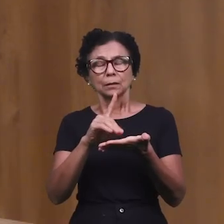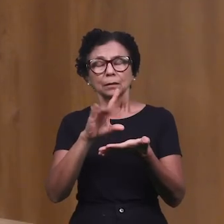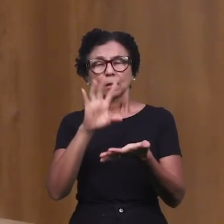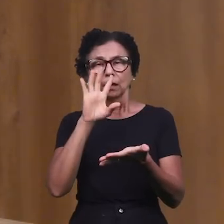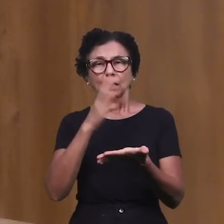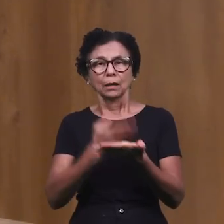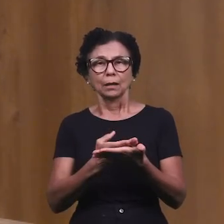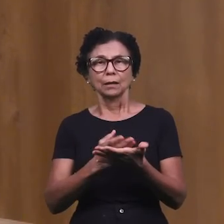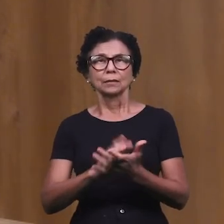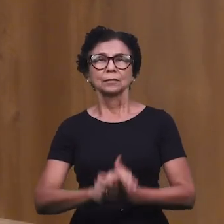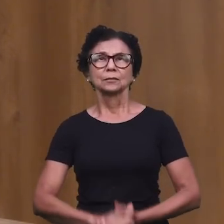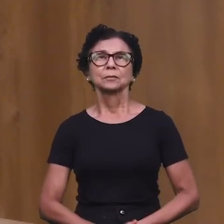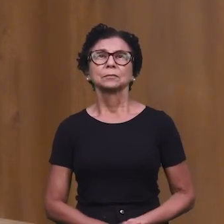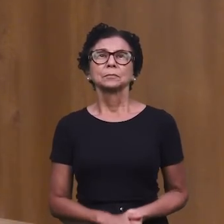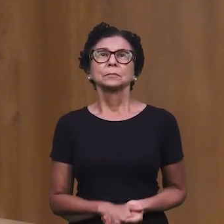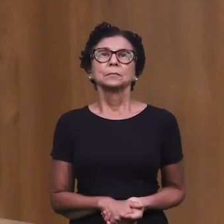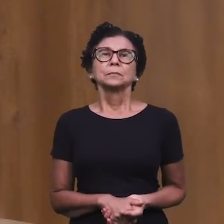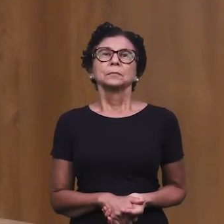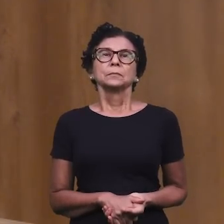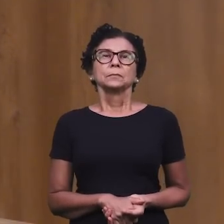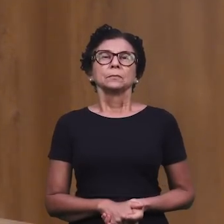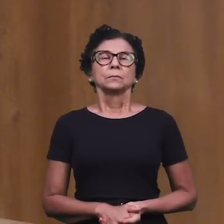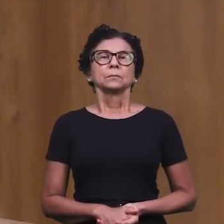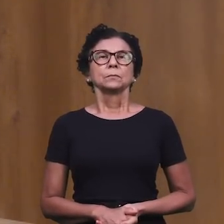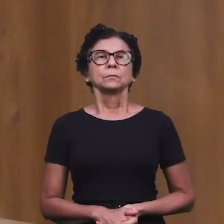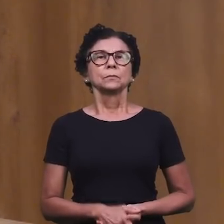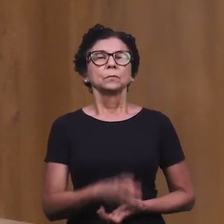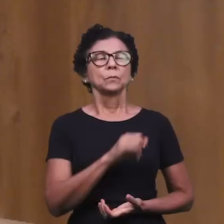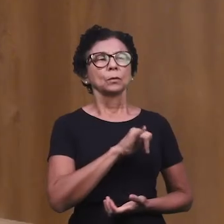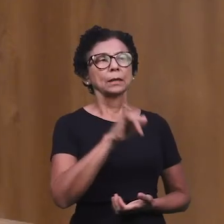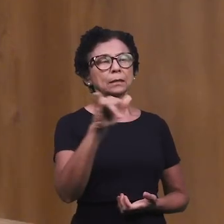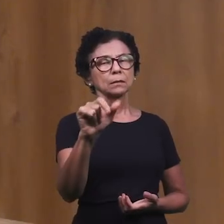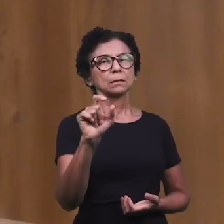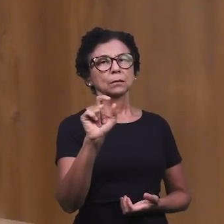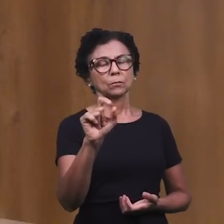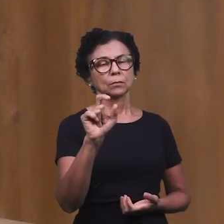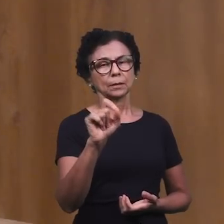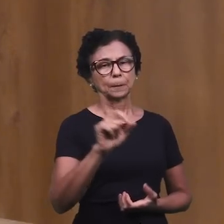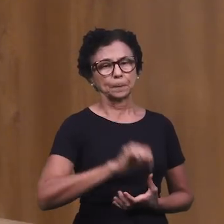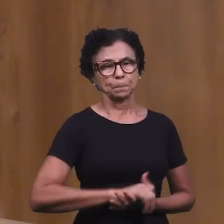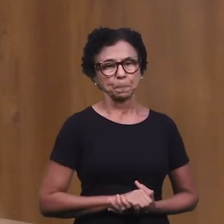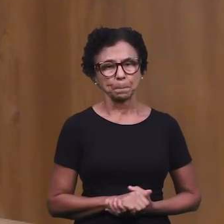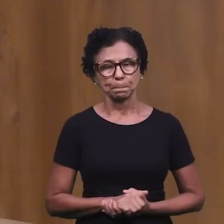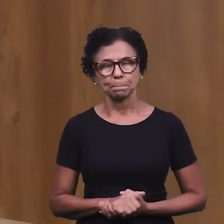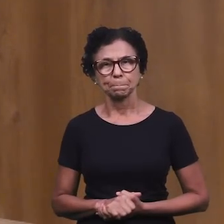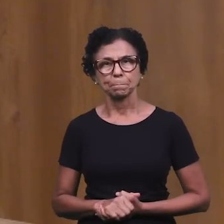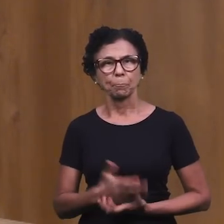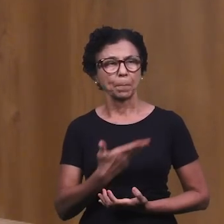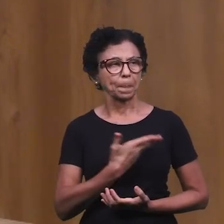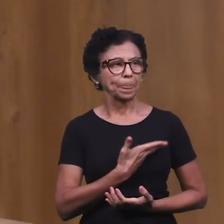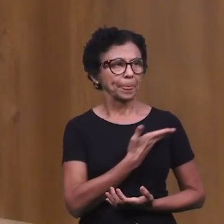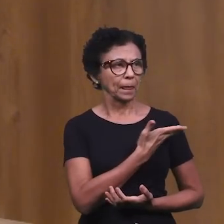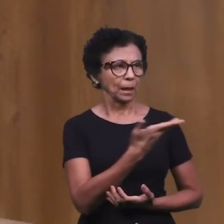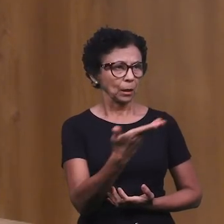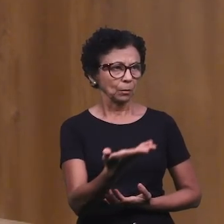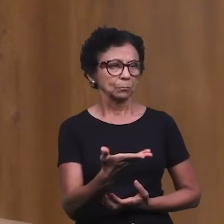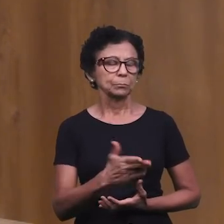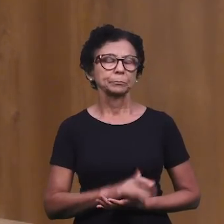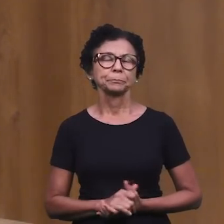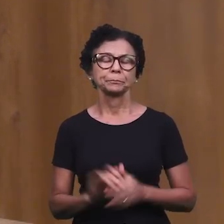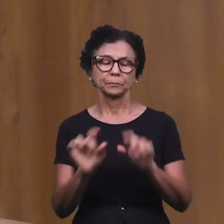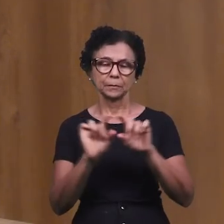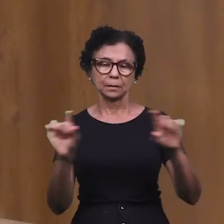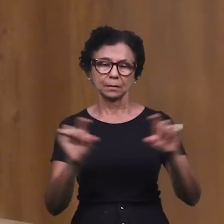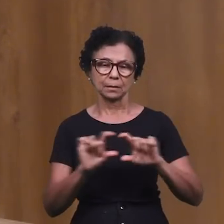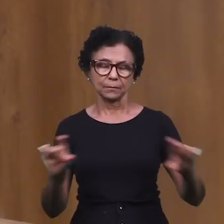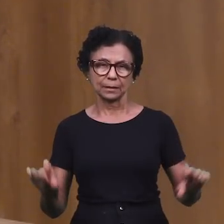chamando a atenção, né, de todos que estão nos assistindo e dos companheiros que aqui estão para essas frases é que boa parte